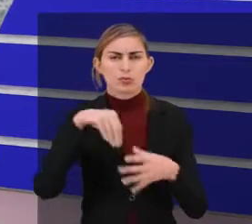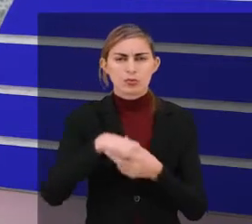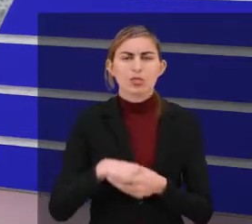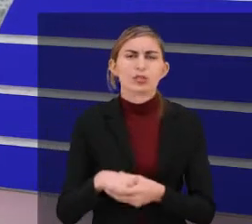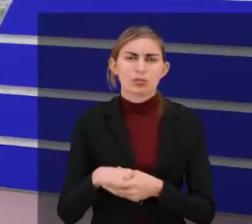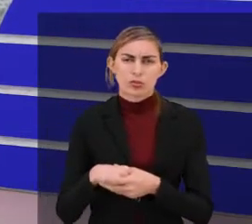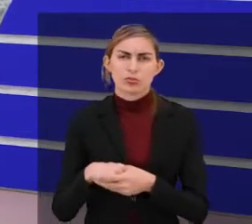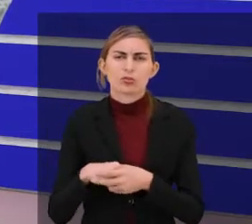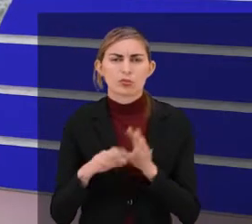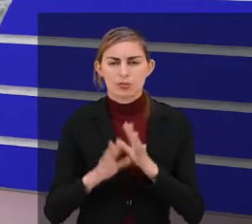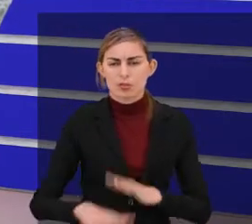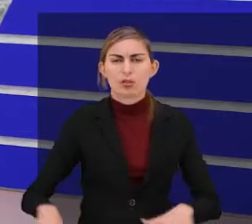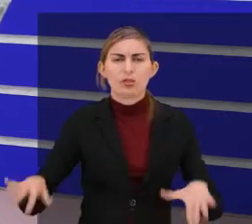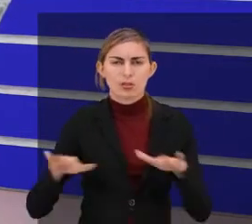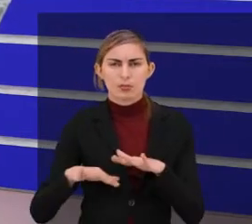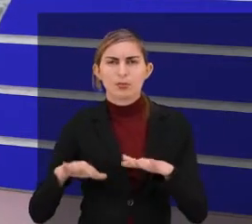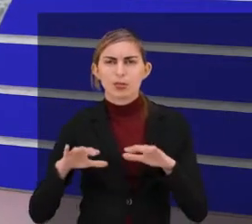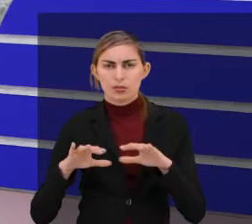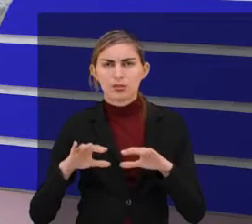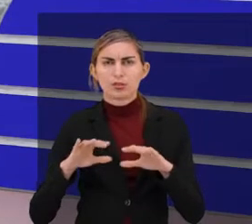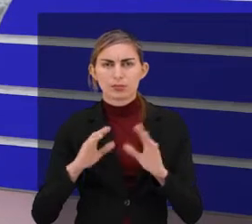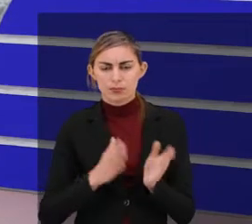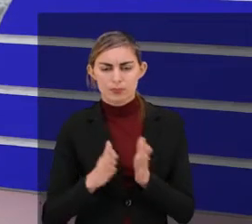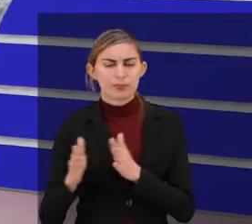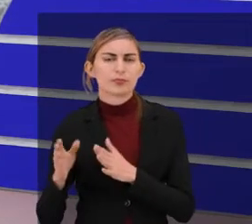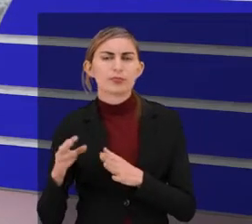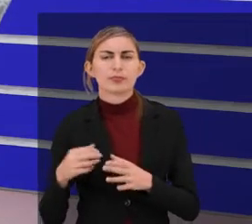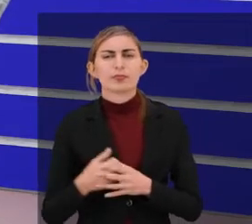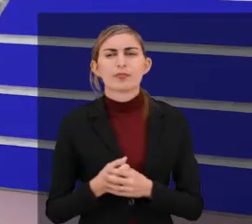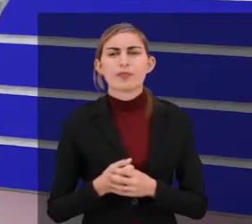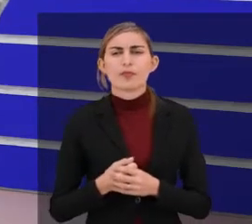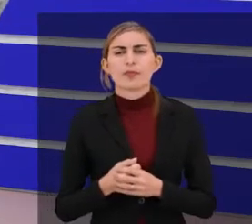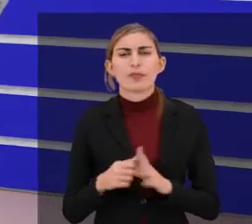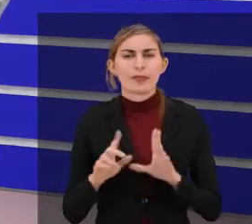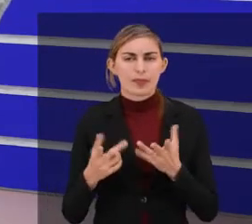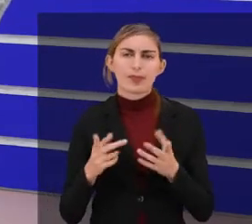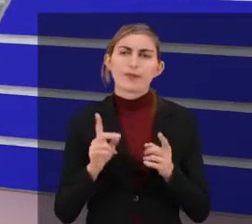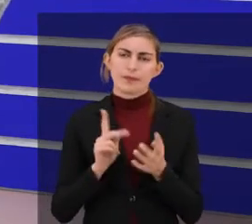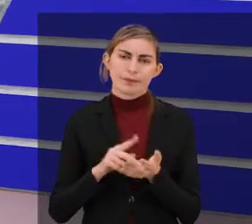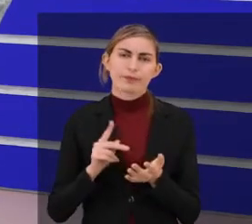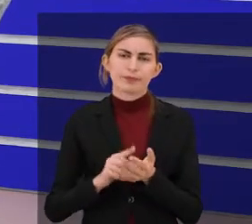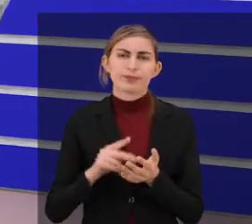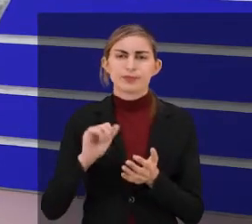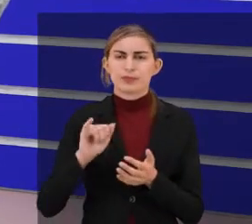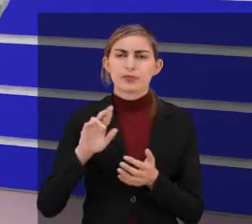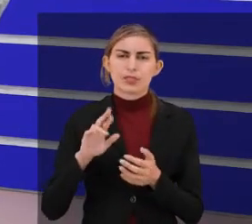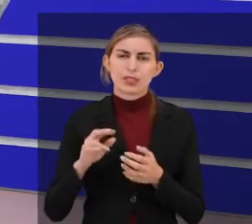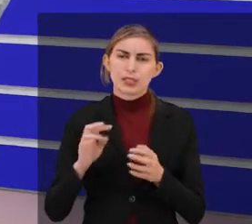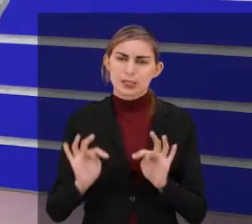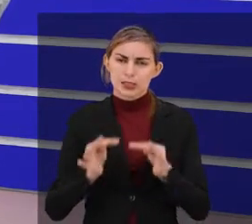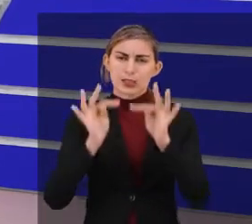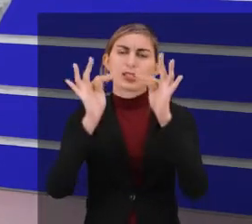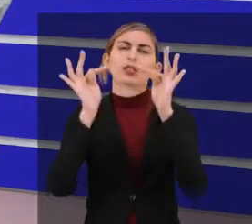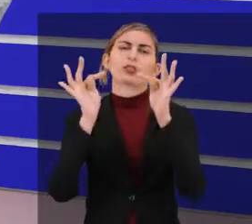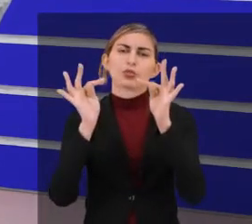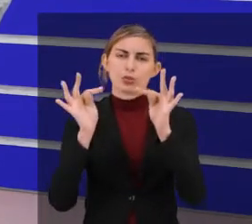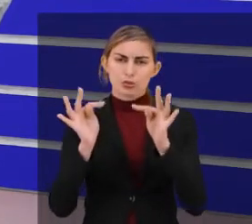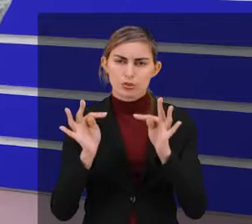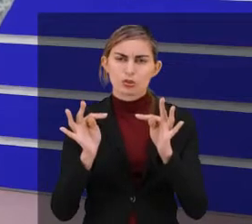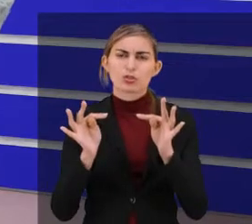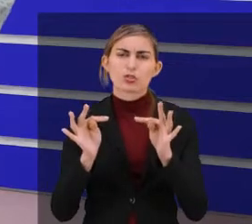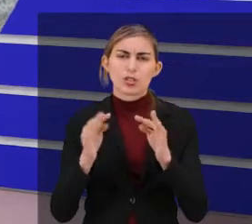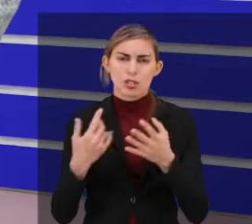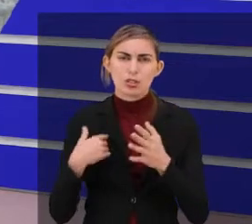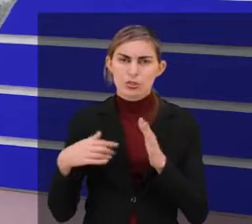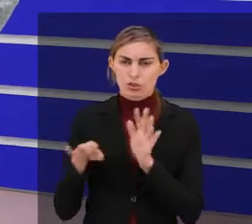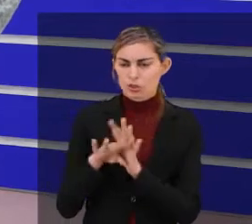dentro do ambiente corporativo organizacional? De fato, Iris, é uma tecnologia que